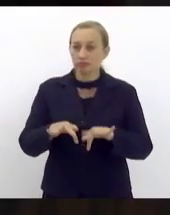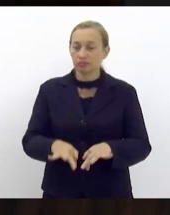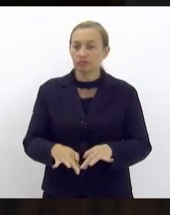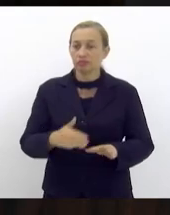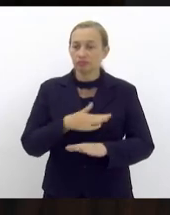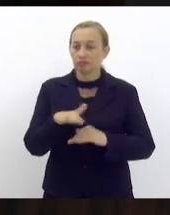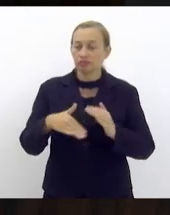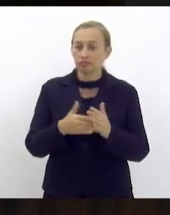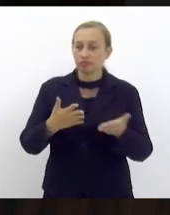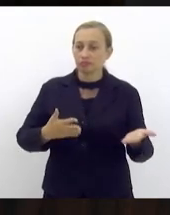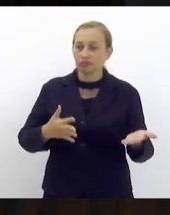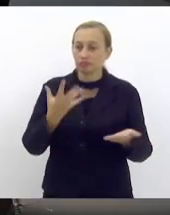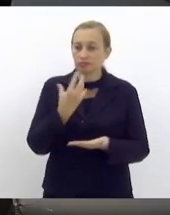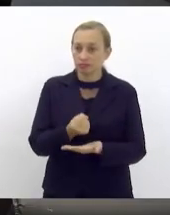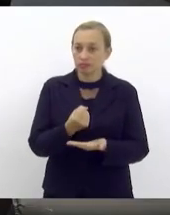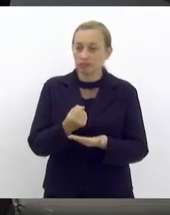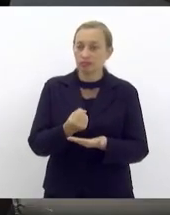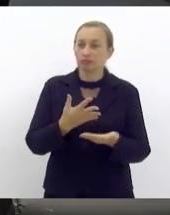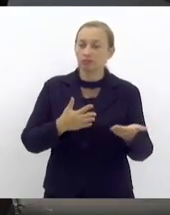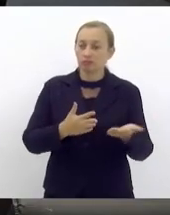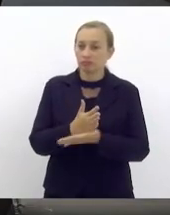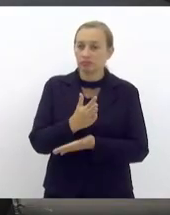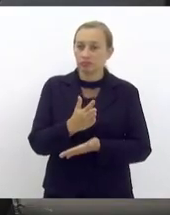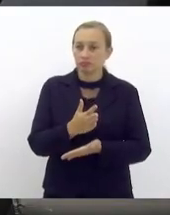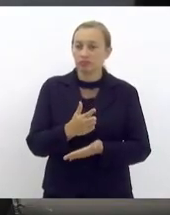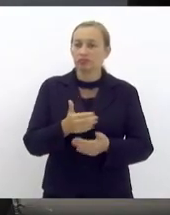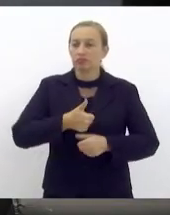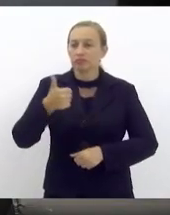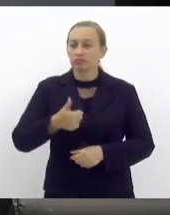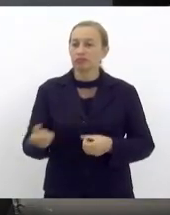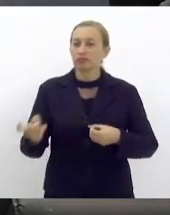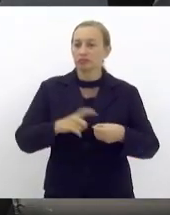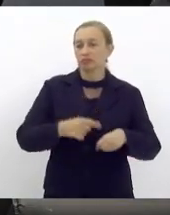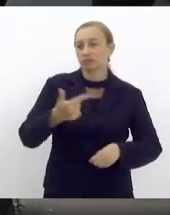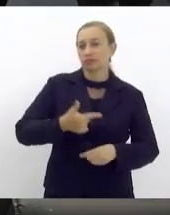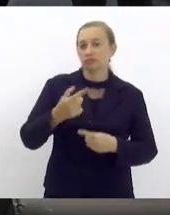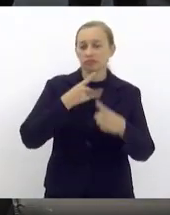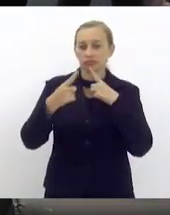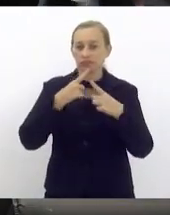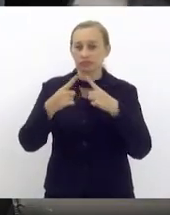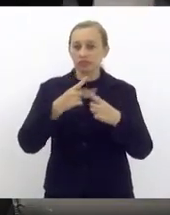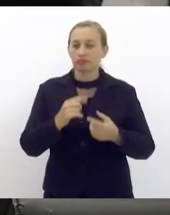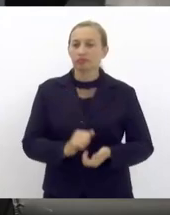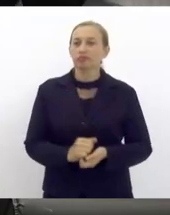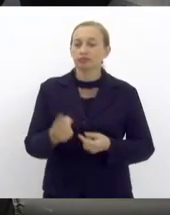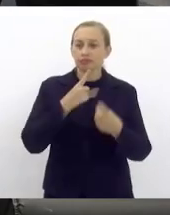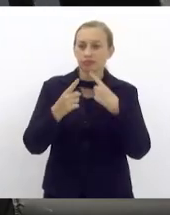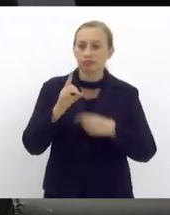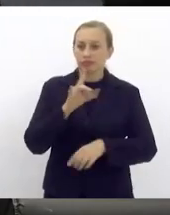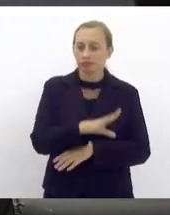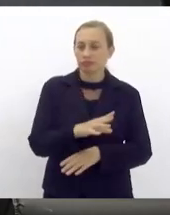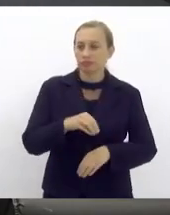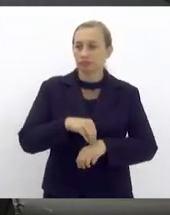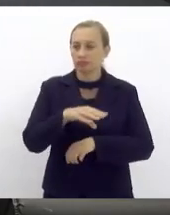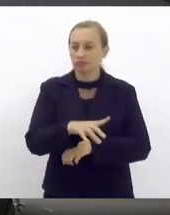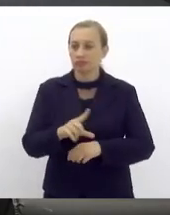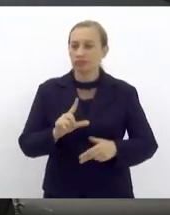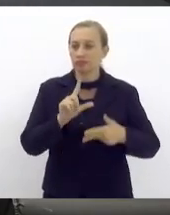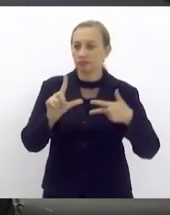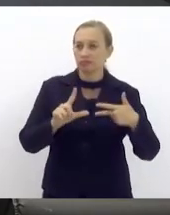que aprovam permaneça Como estão aprovado em primeira retorna e segunda em discussão única indicação